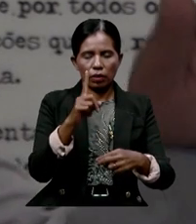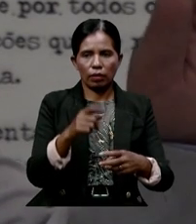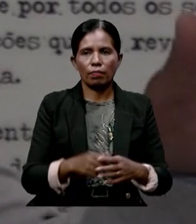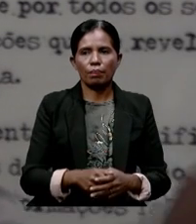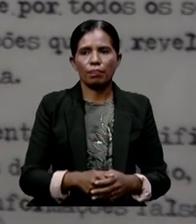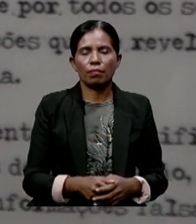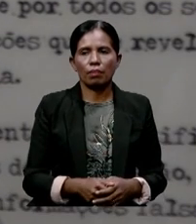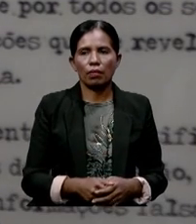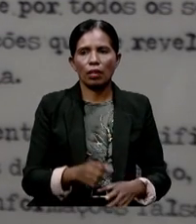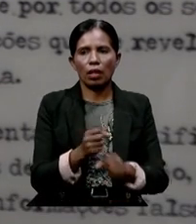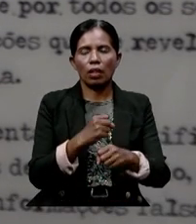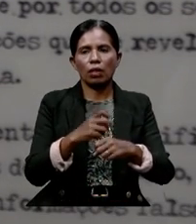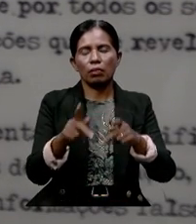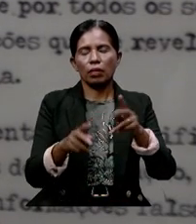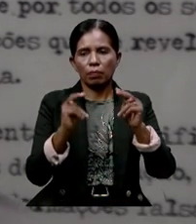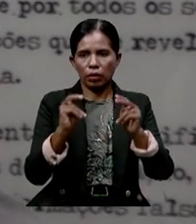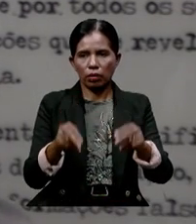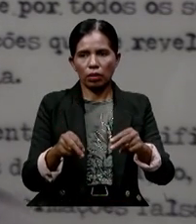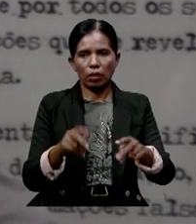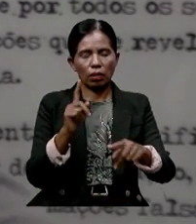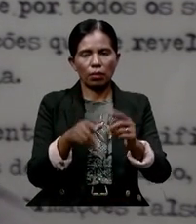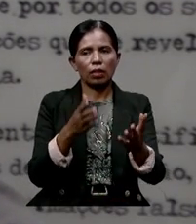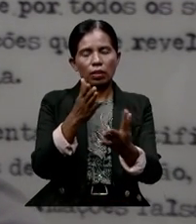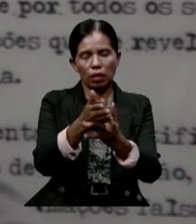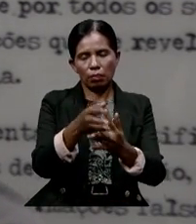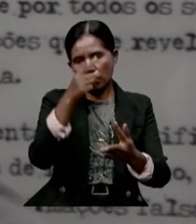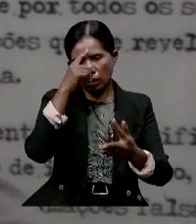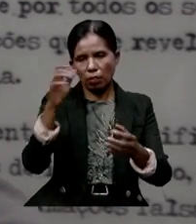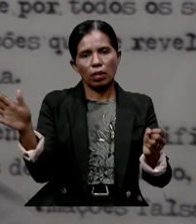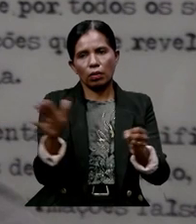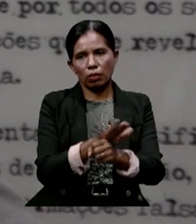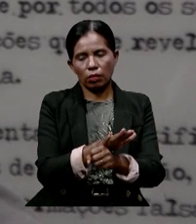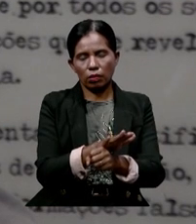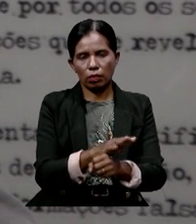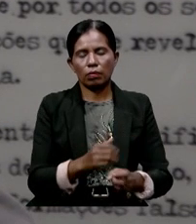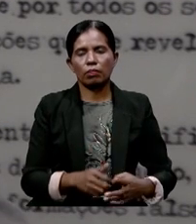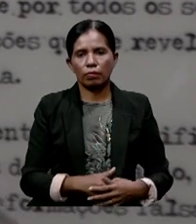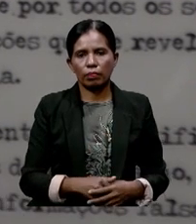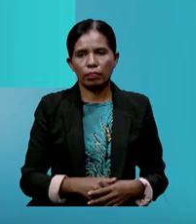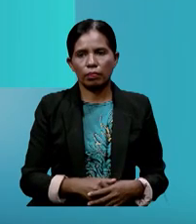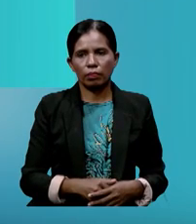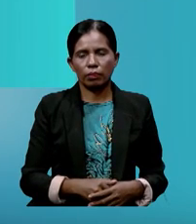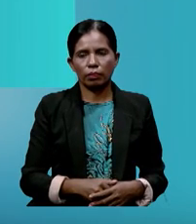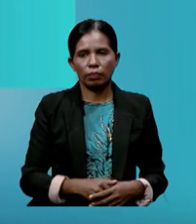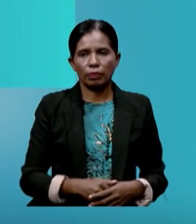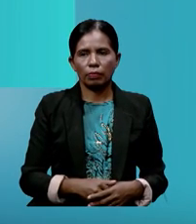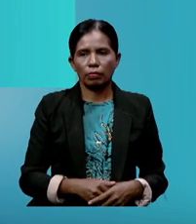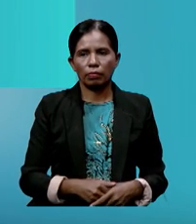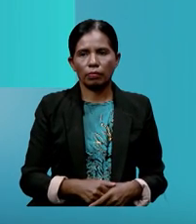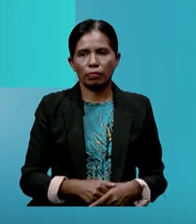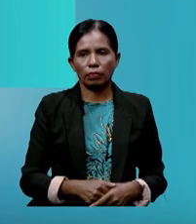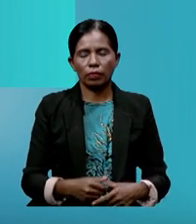halo é mas se look na be precisa la bele tama tama na kono tena ida ne